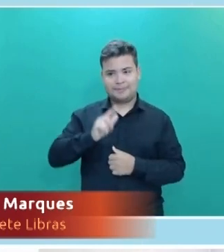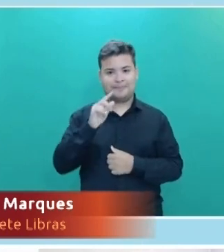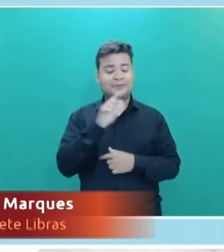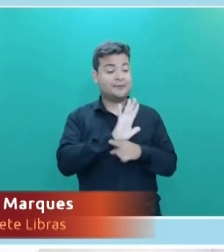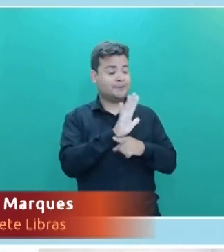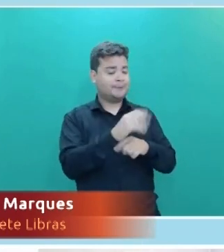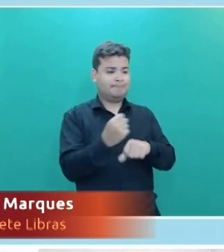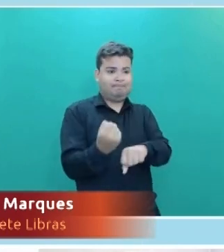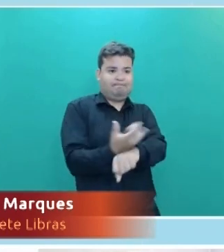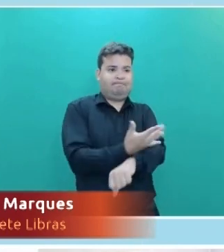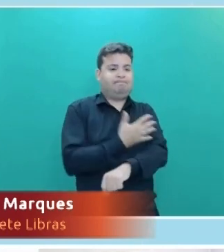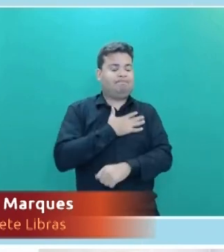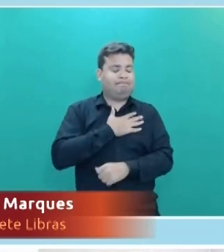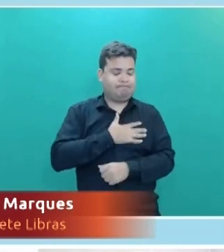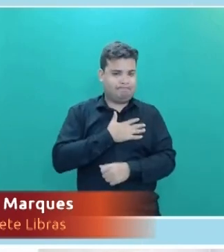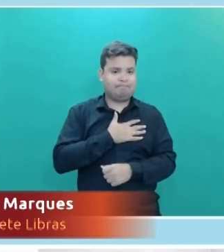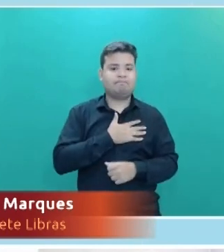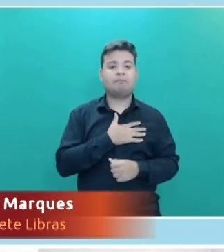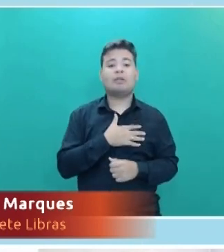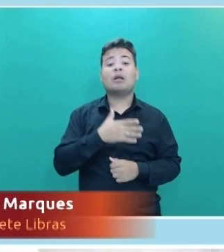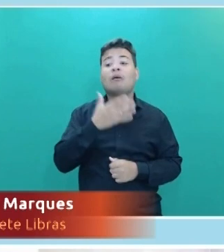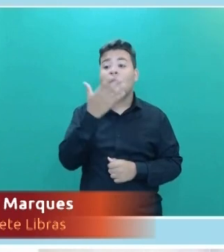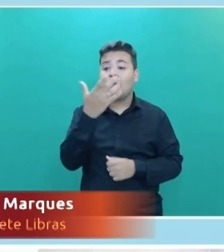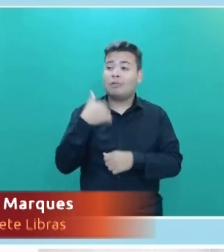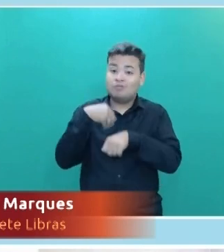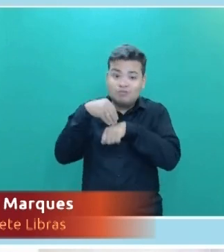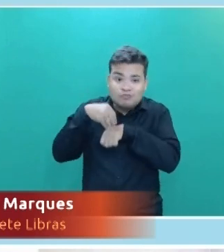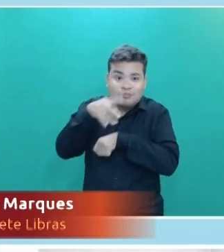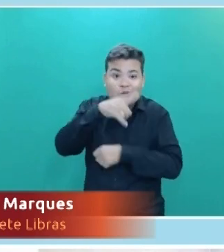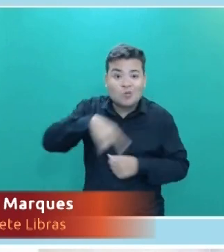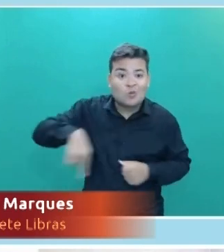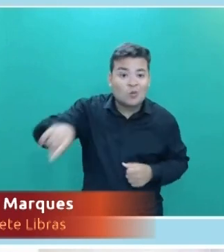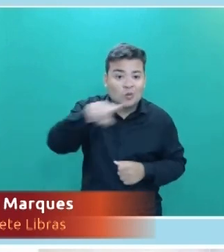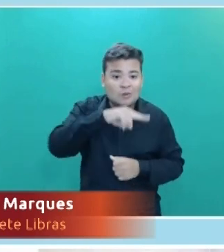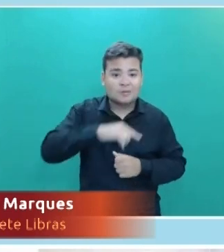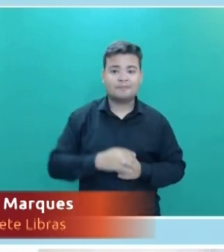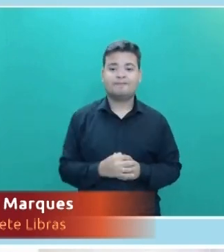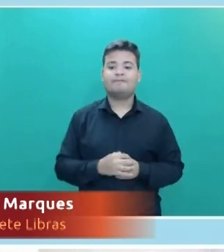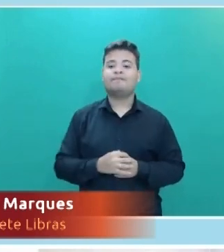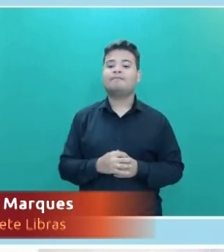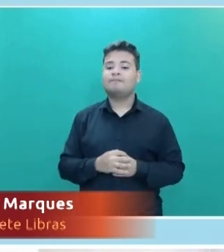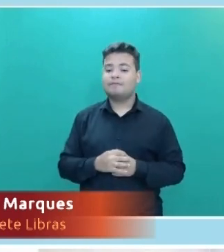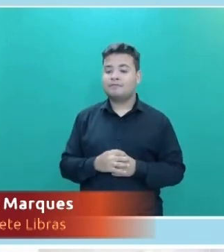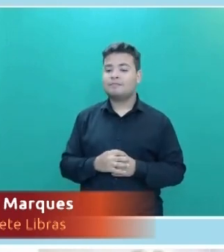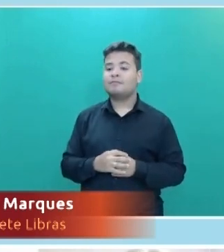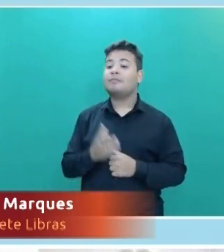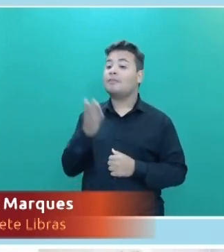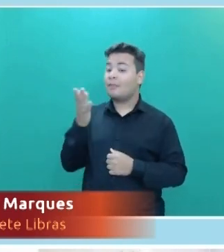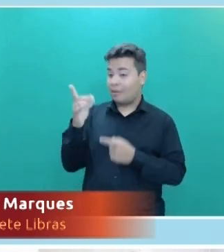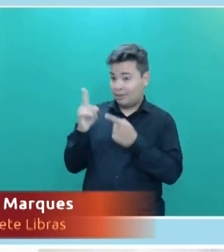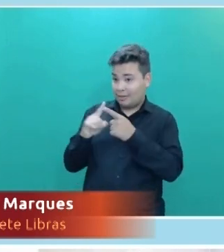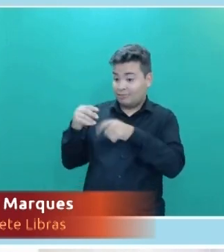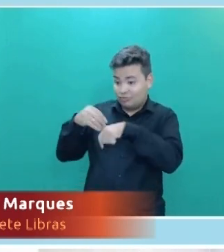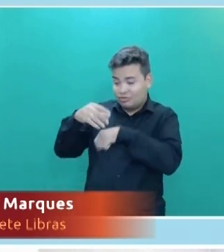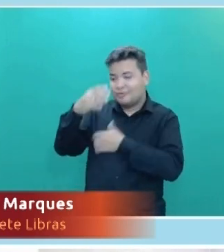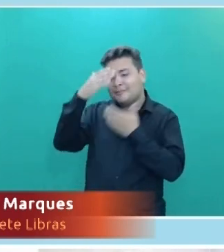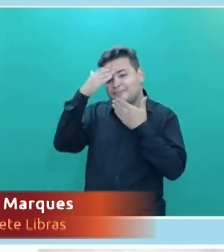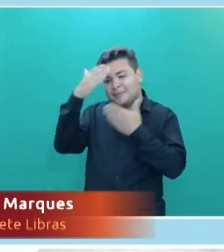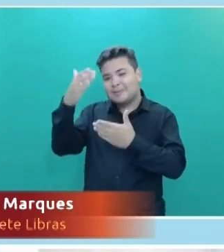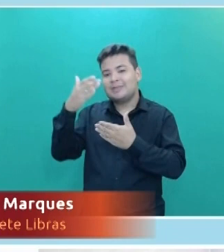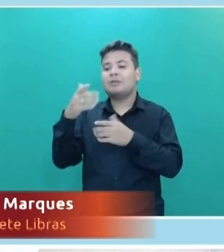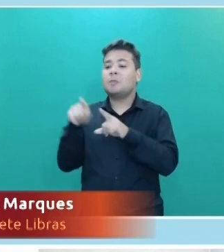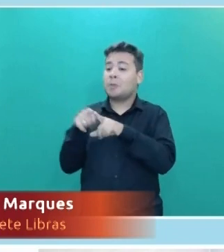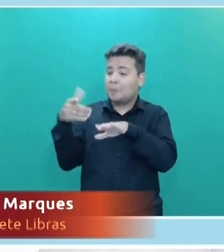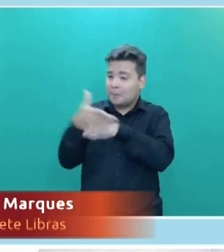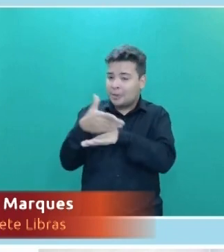filme. Então, eu recomendo demais. Obrigada, Rosana, pela dica, também obrigada pela